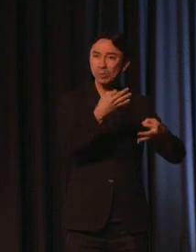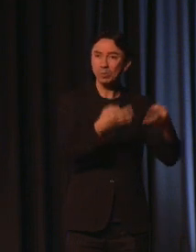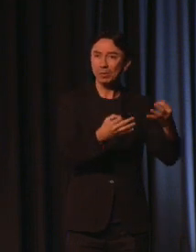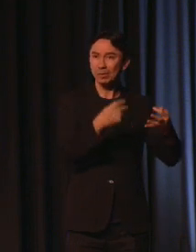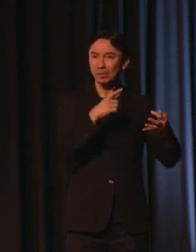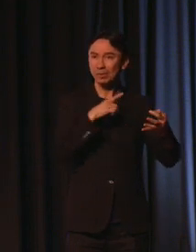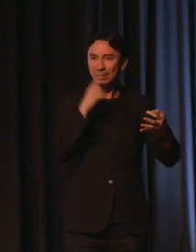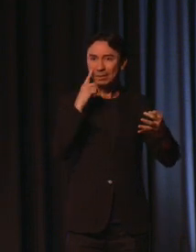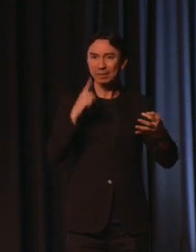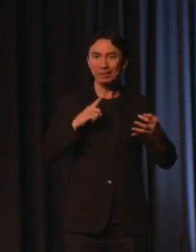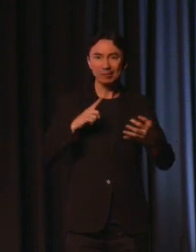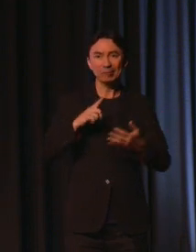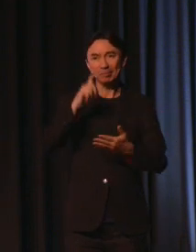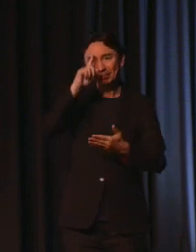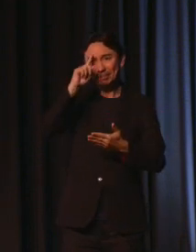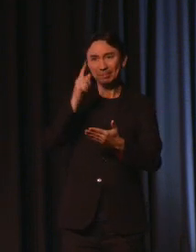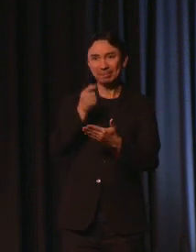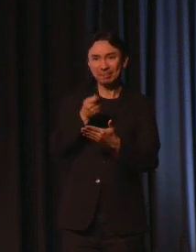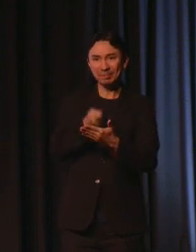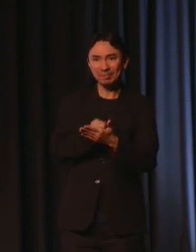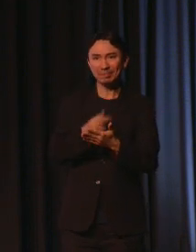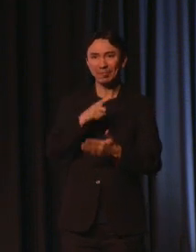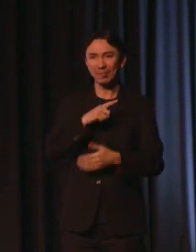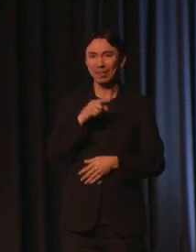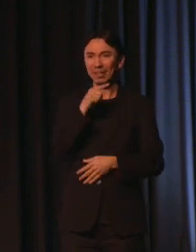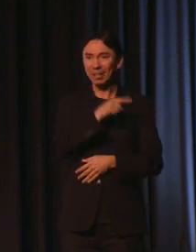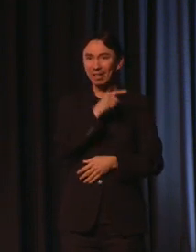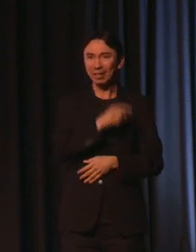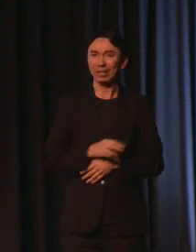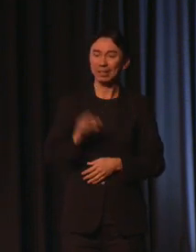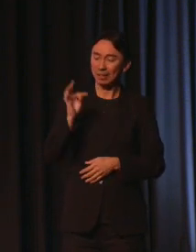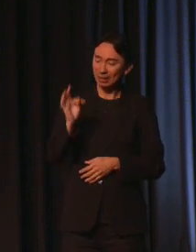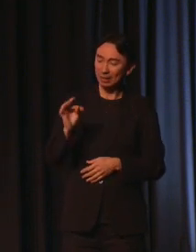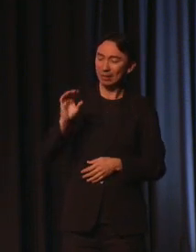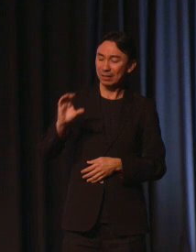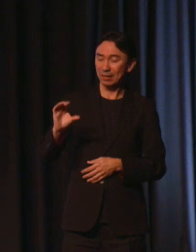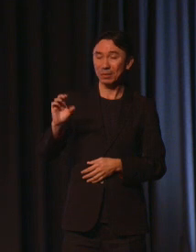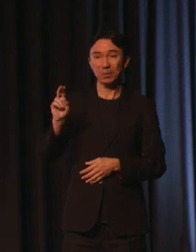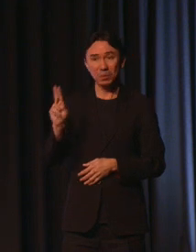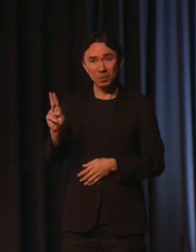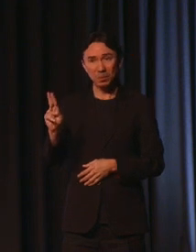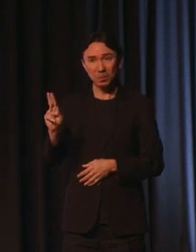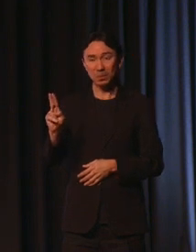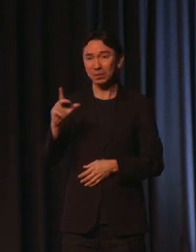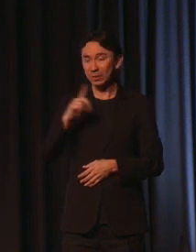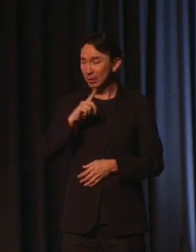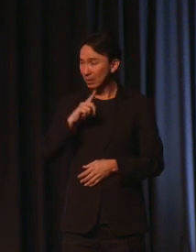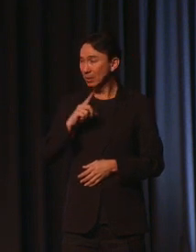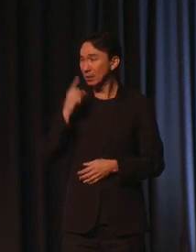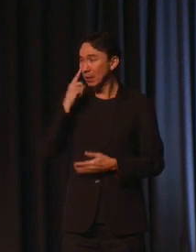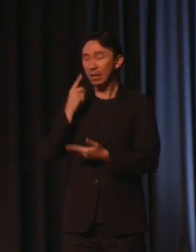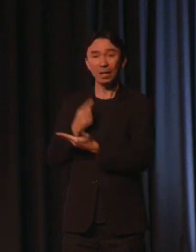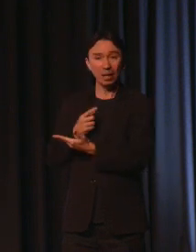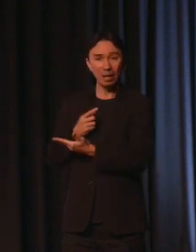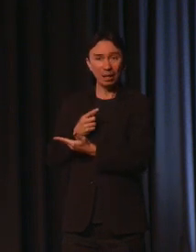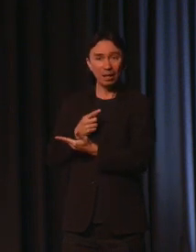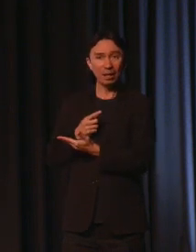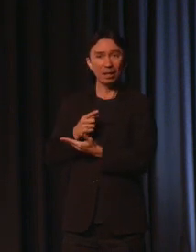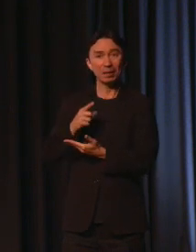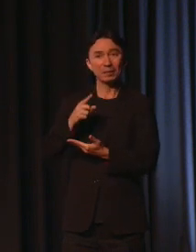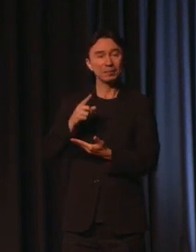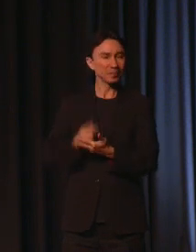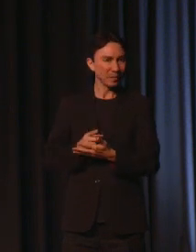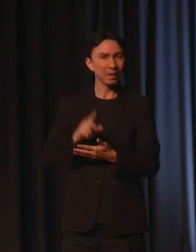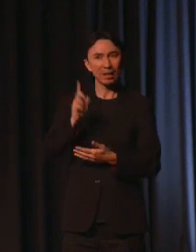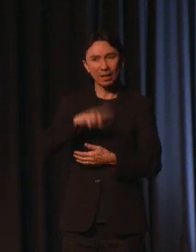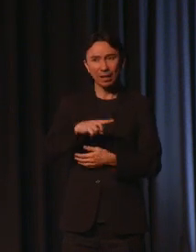assim, o acórdão do TCU, nós temos dois acórdãos que nós vamos falar, assim, basicamente, o que significa que